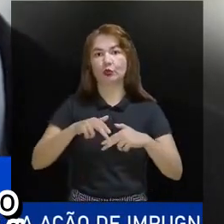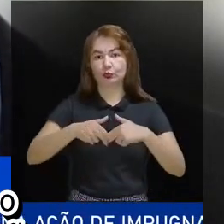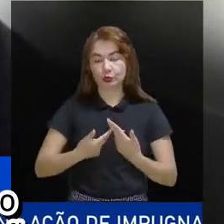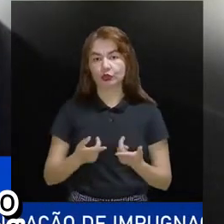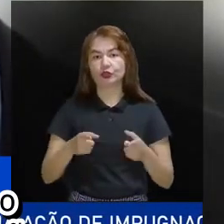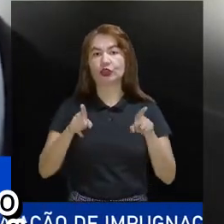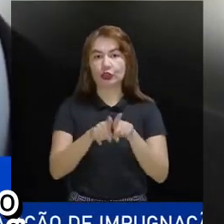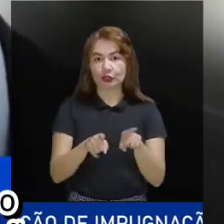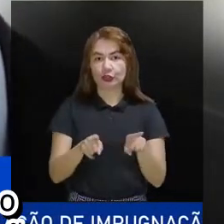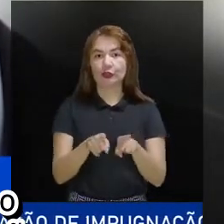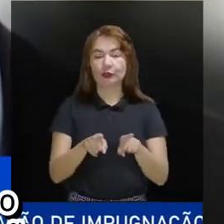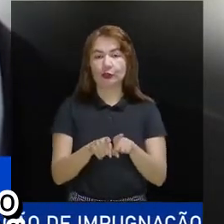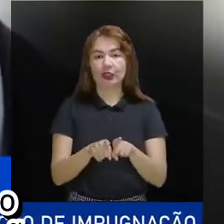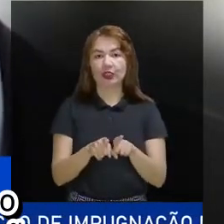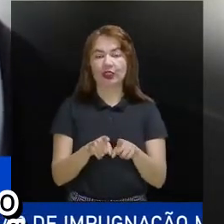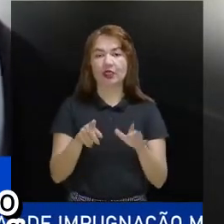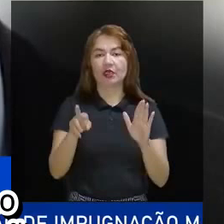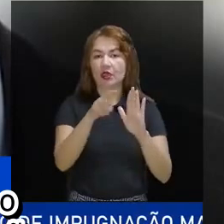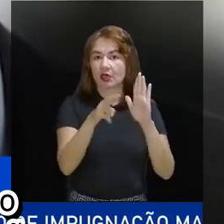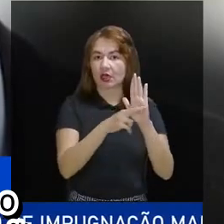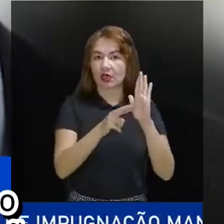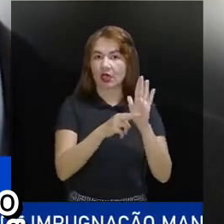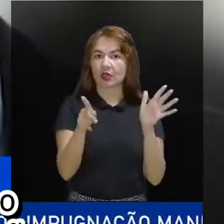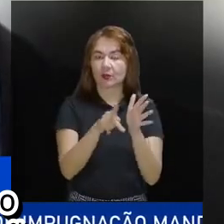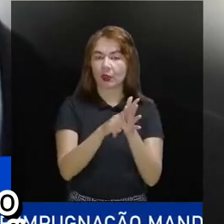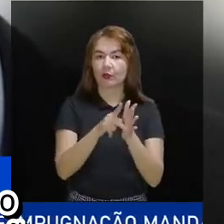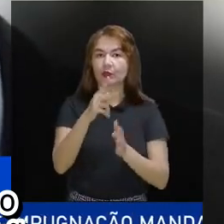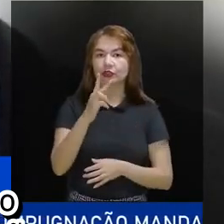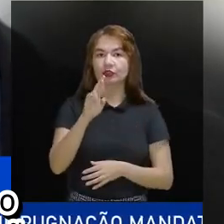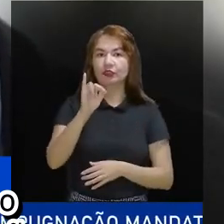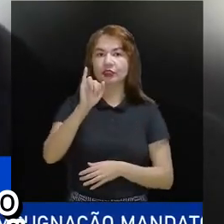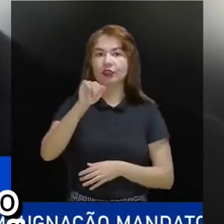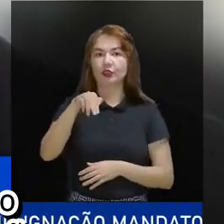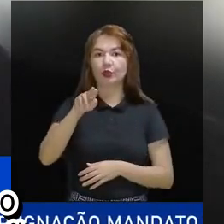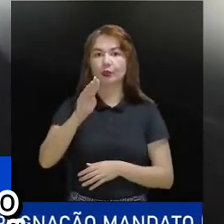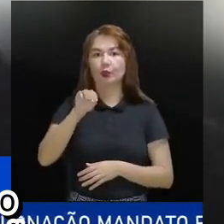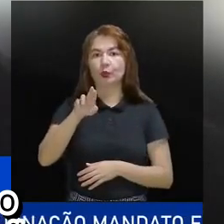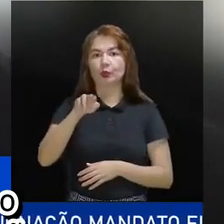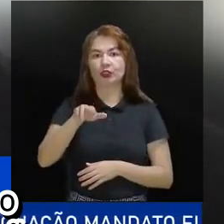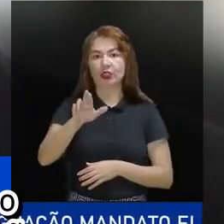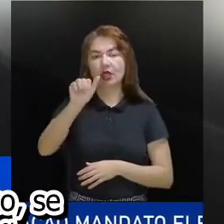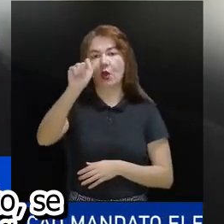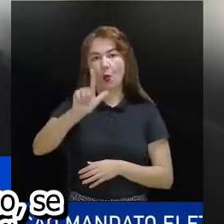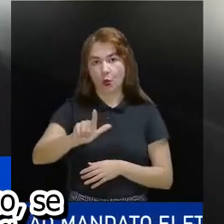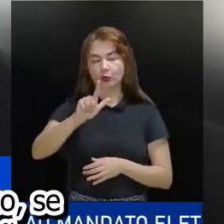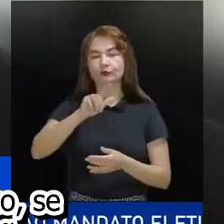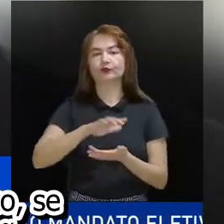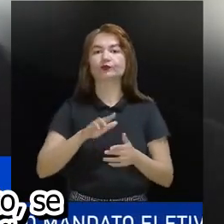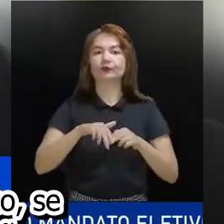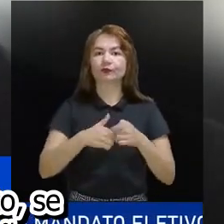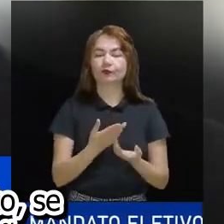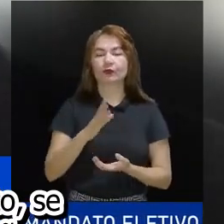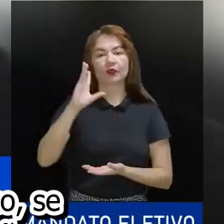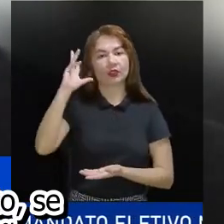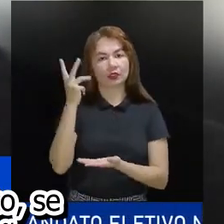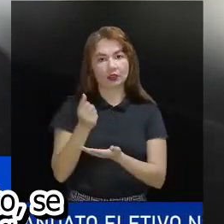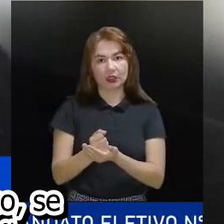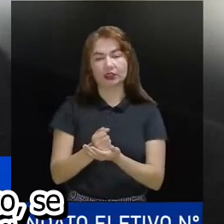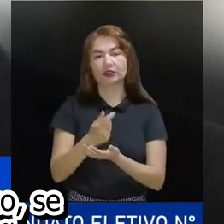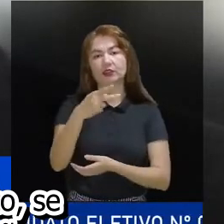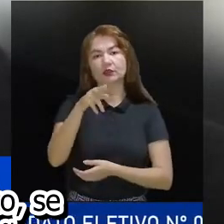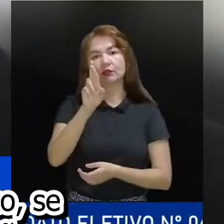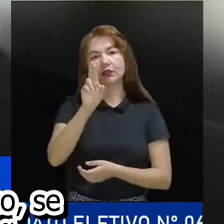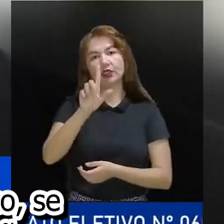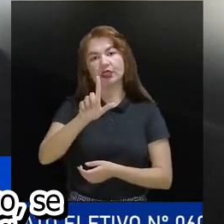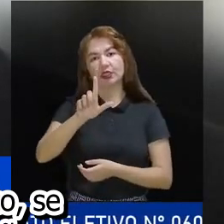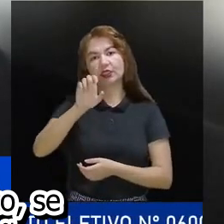sentido, diz o mesmo regramento que o tribunal conhecerá da matéria versada na decisão interlocutória como preliminar